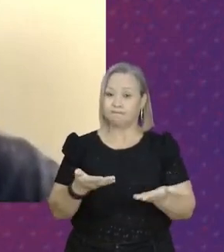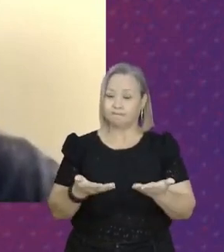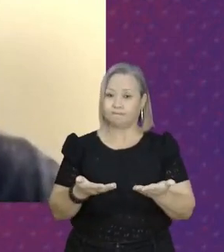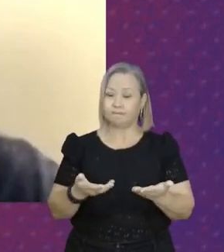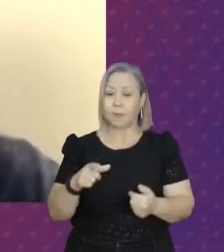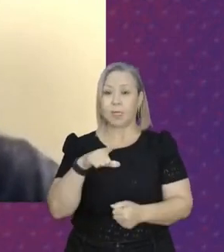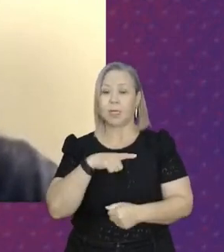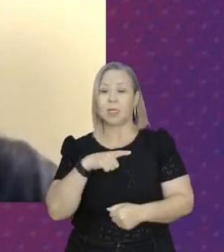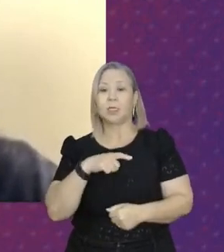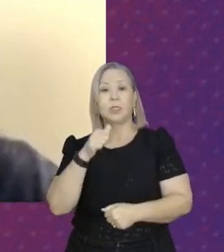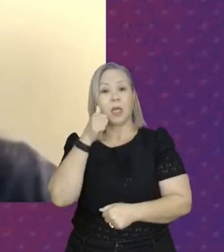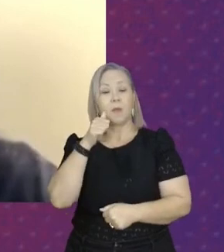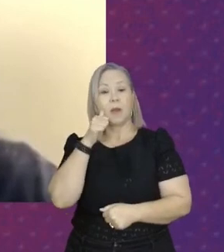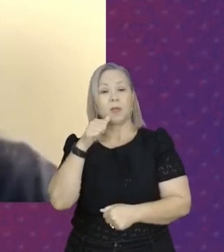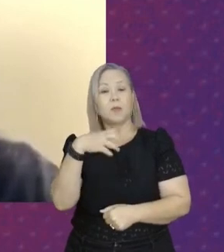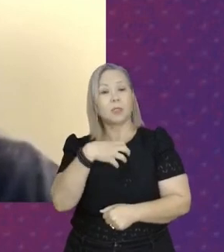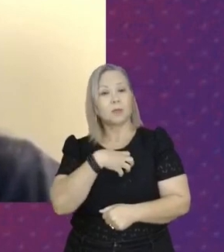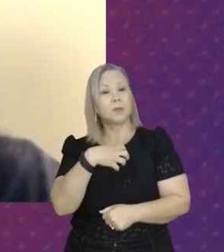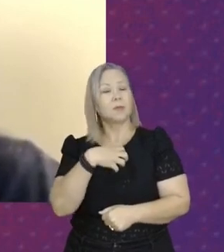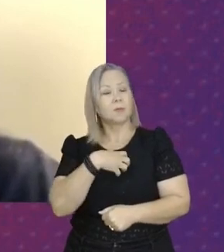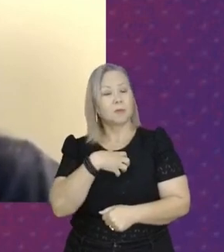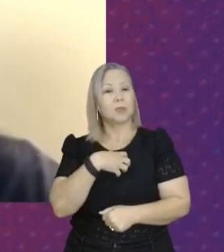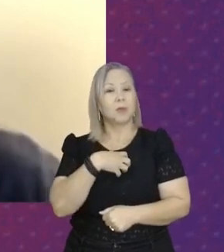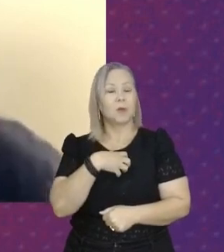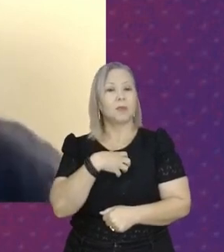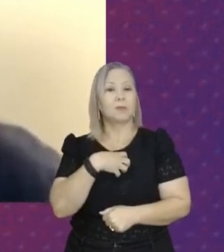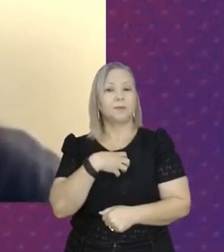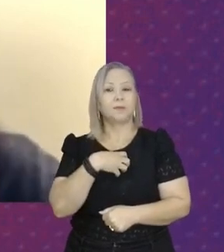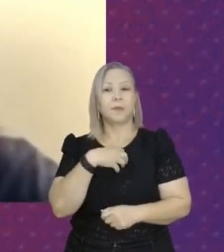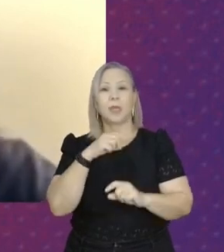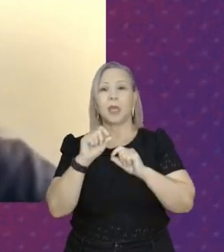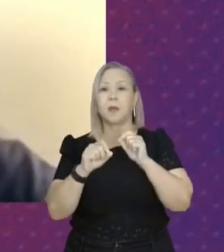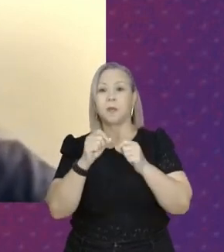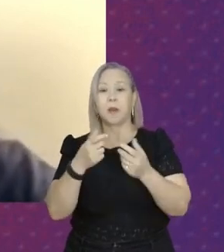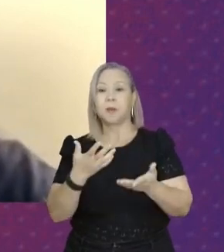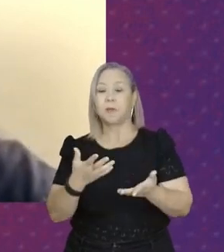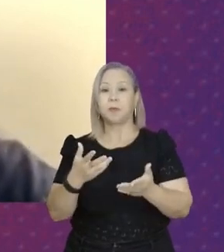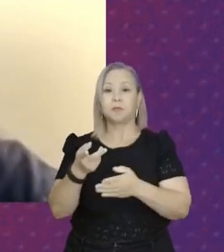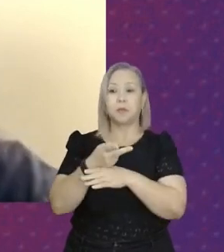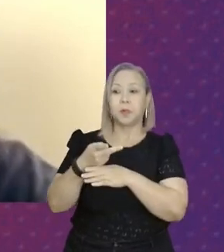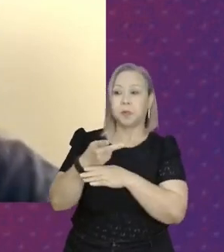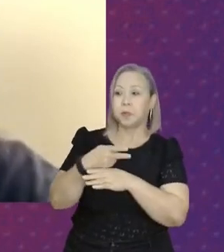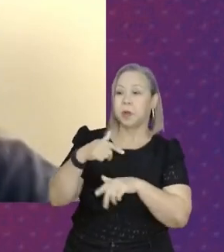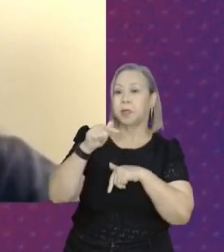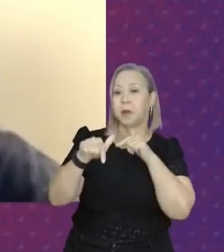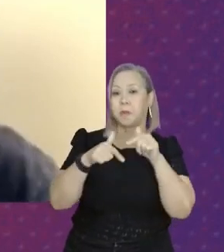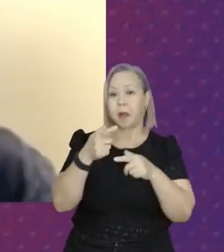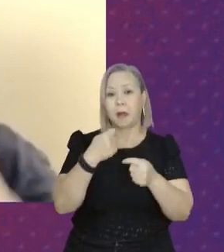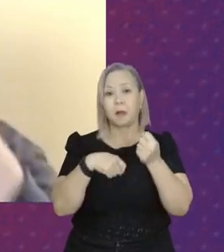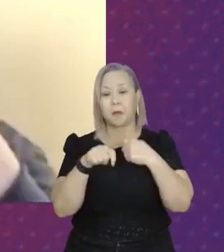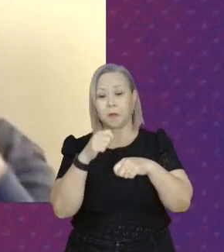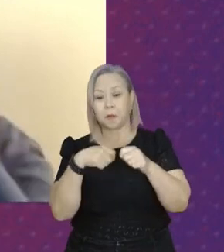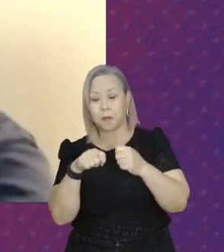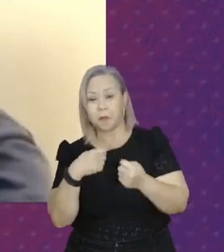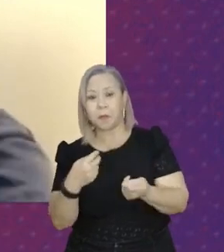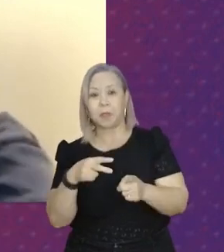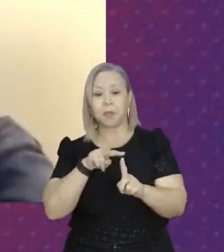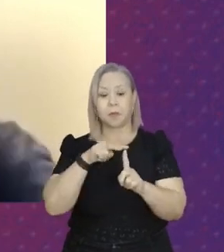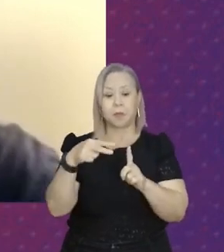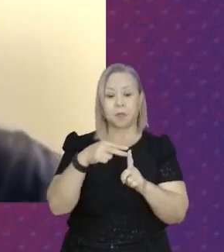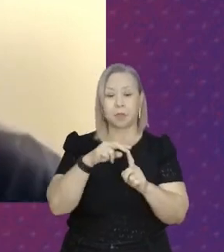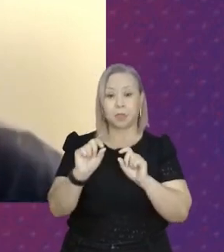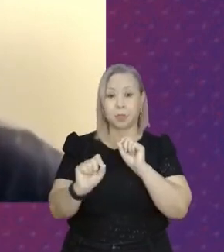de ter para as mulheres condições para buscar autonomia econômica, né, tendo essa perspectiva de